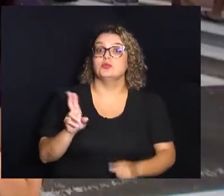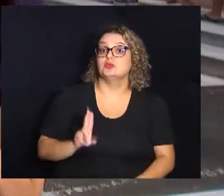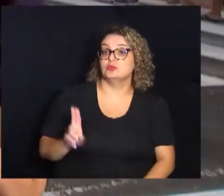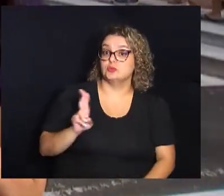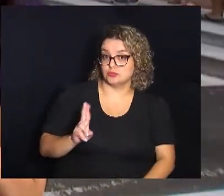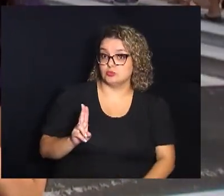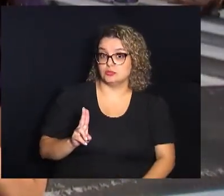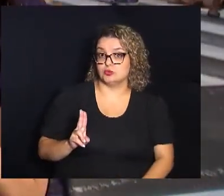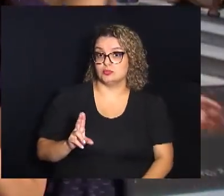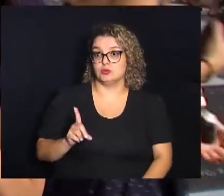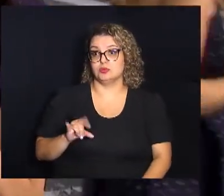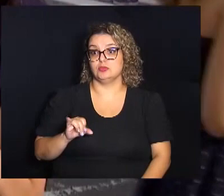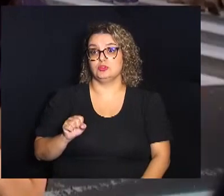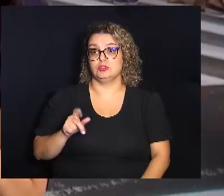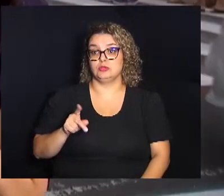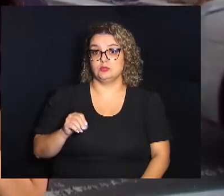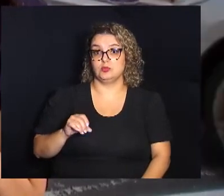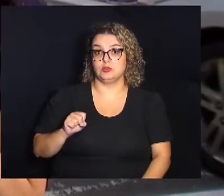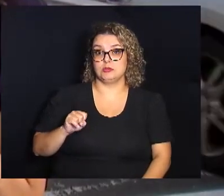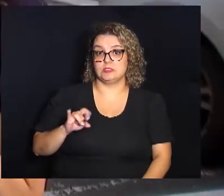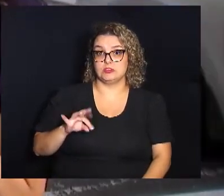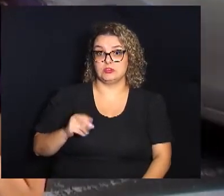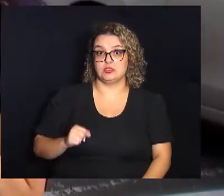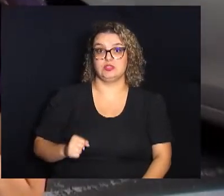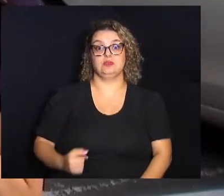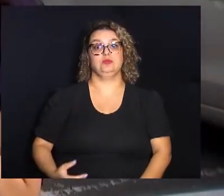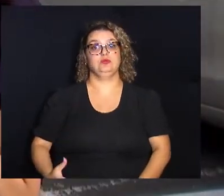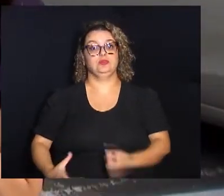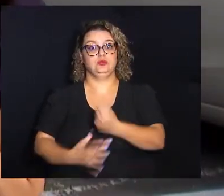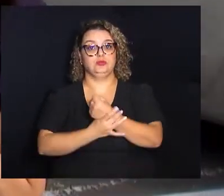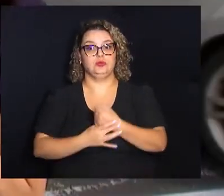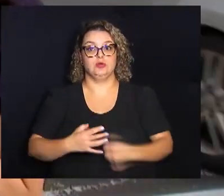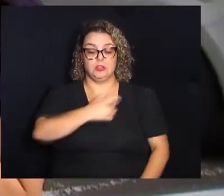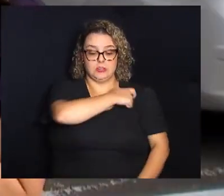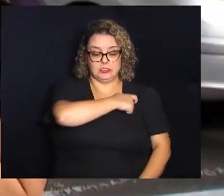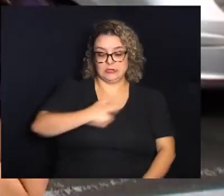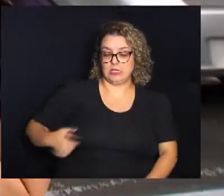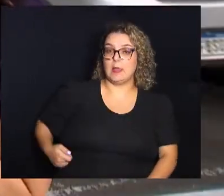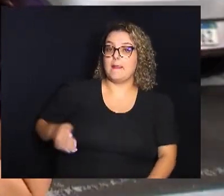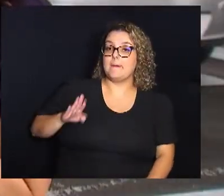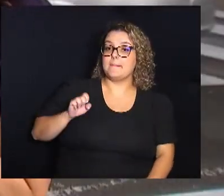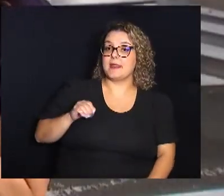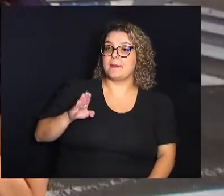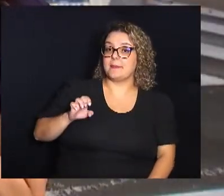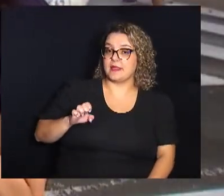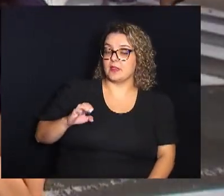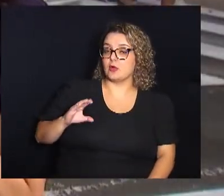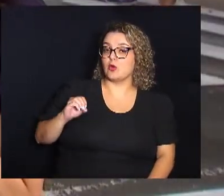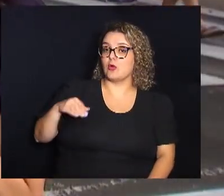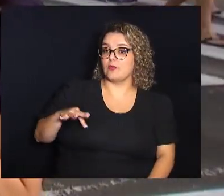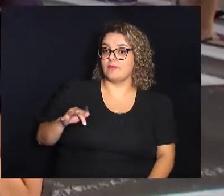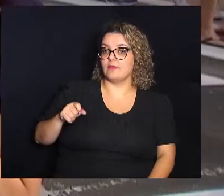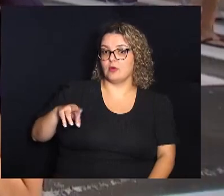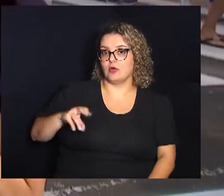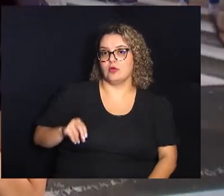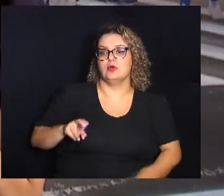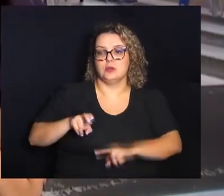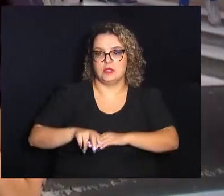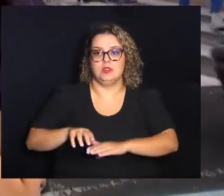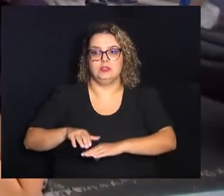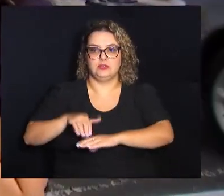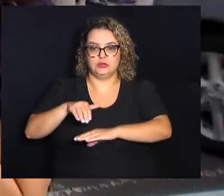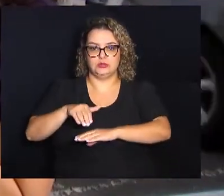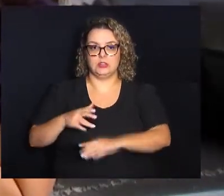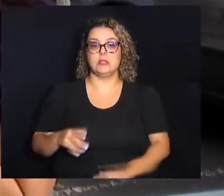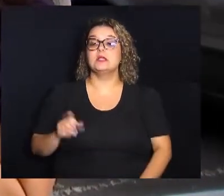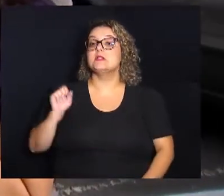os dispositivos de segurança, cinto, bebê conforto, cadeirinha, assento de elevação.